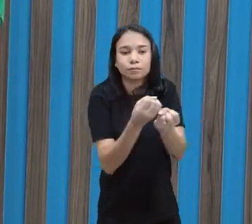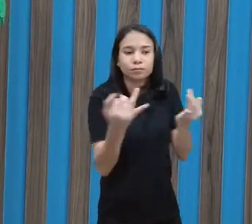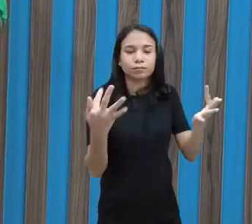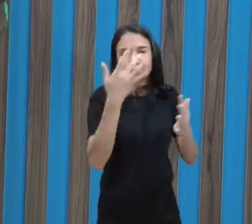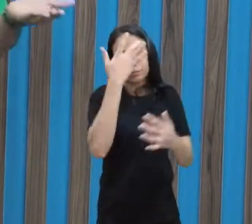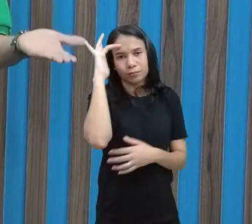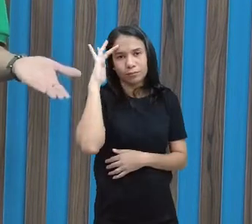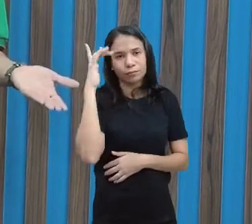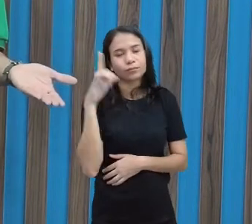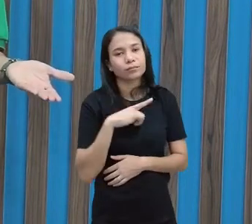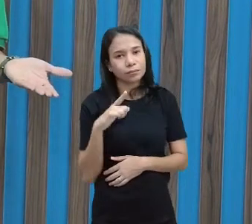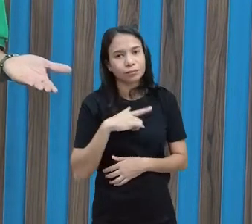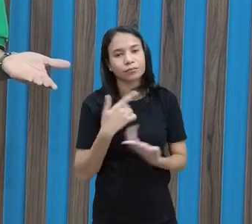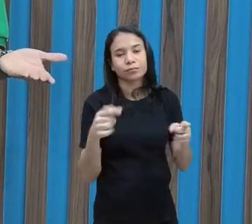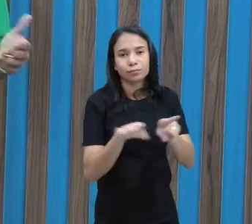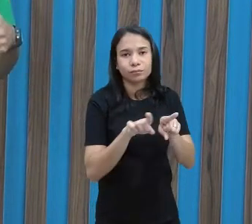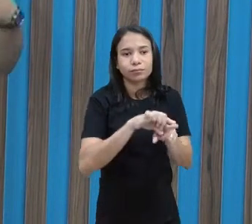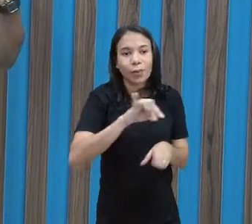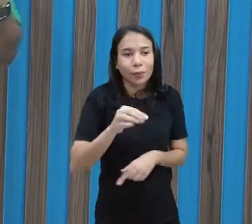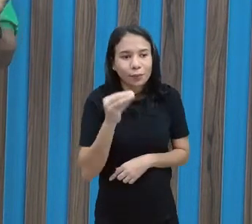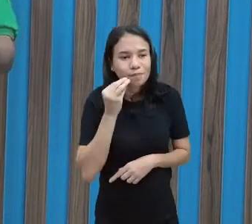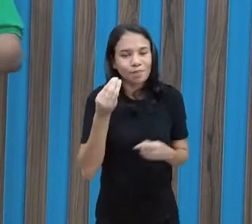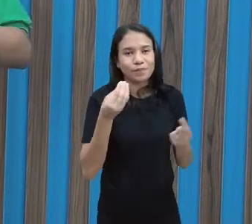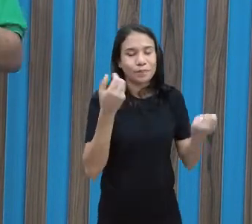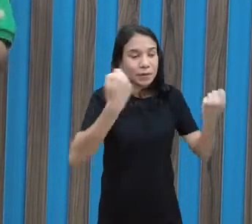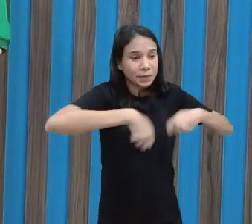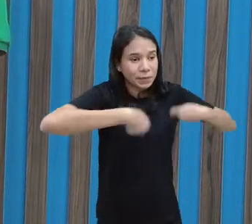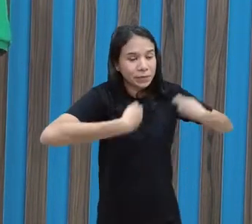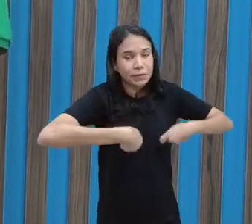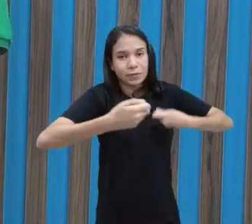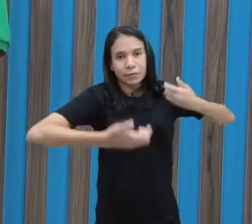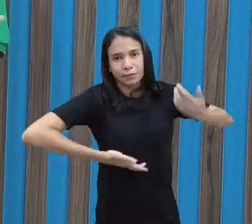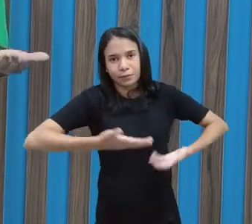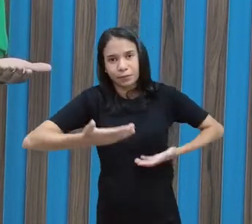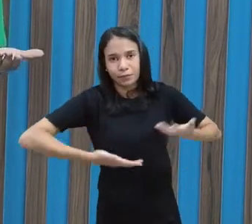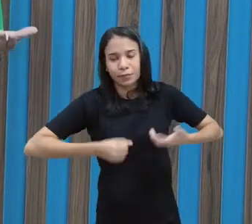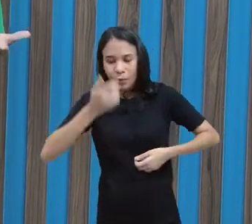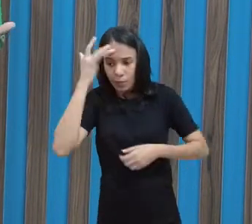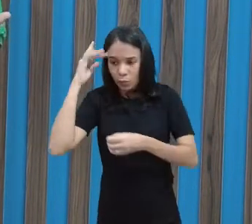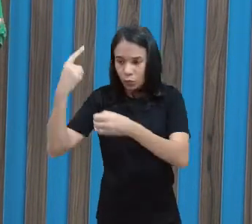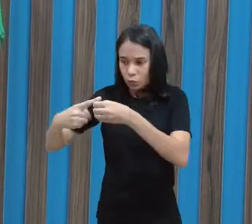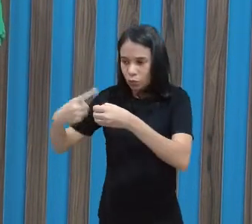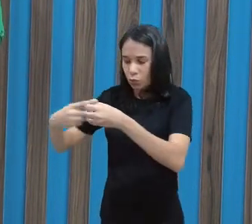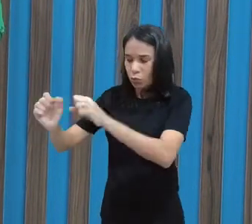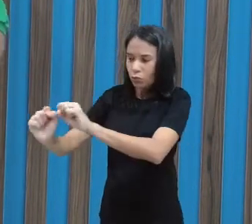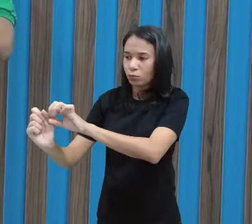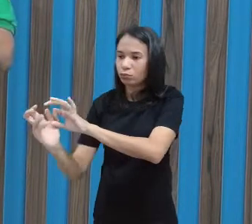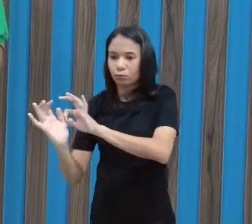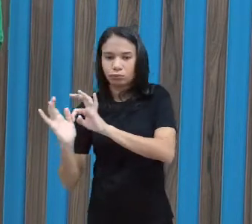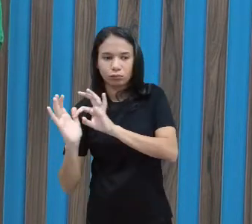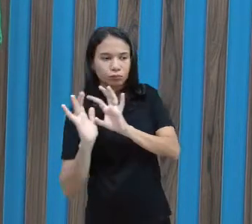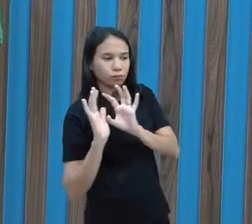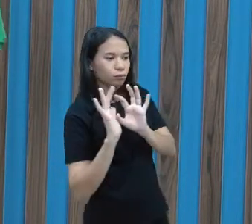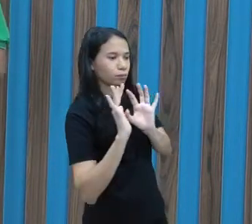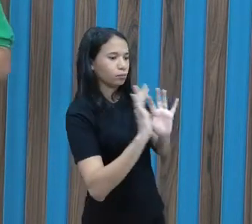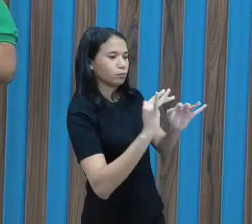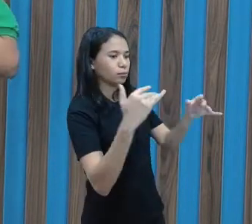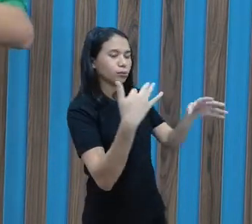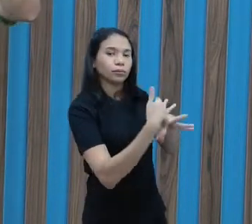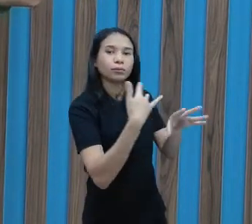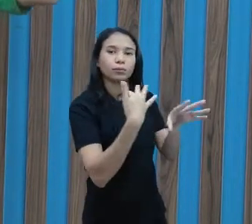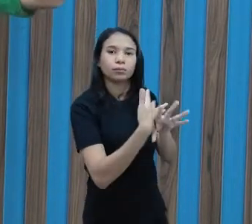pessoas, também vai ter uma concentração de necessidades, né, de serviços, e aí vai ser a cidade. Então, por isso que as cidades elas